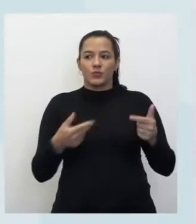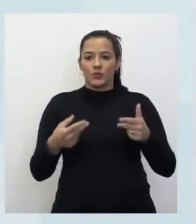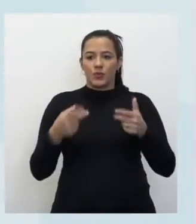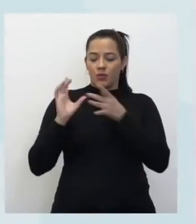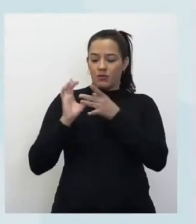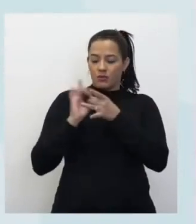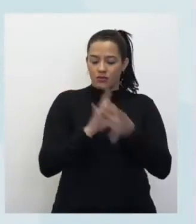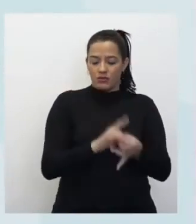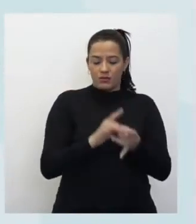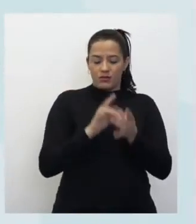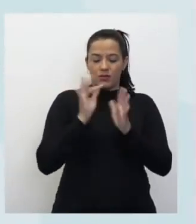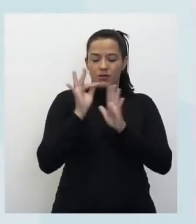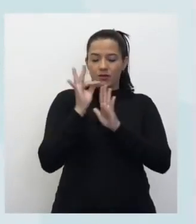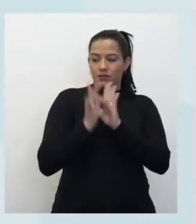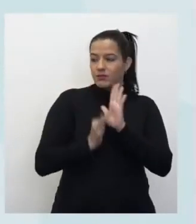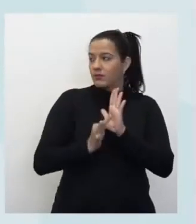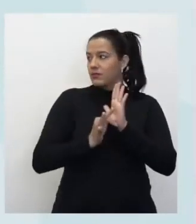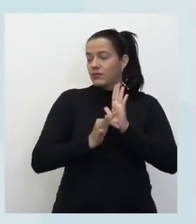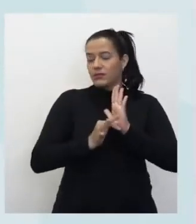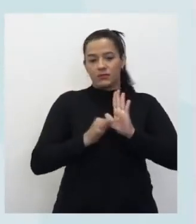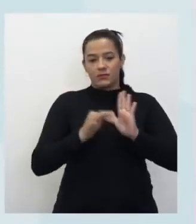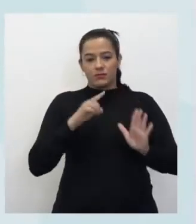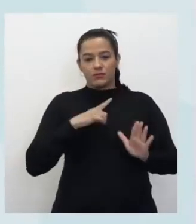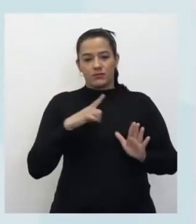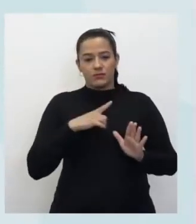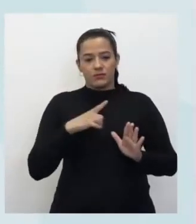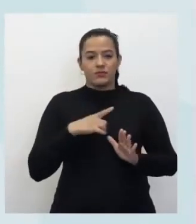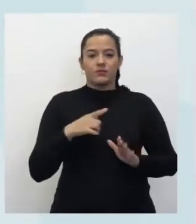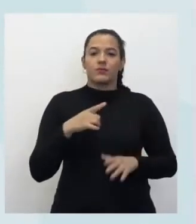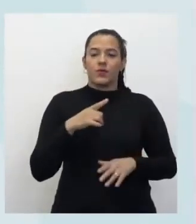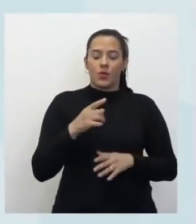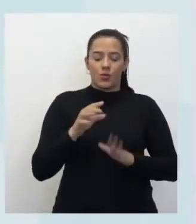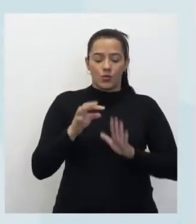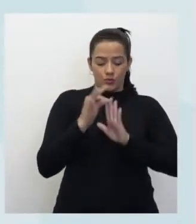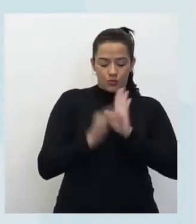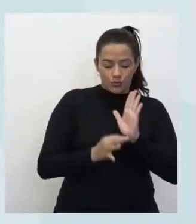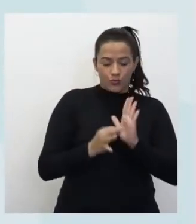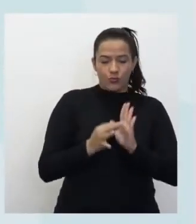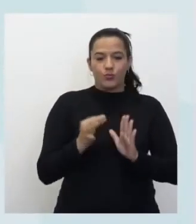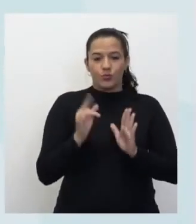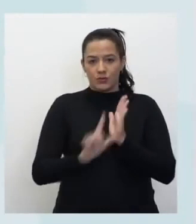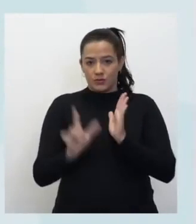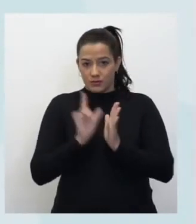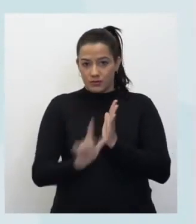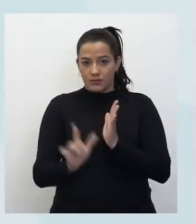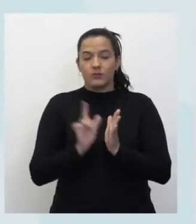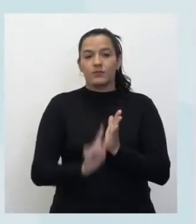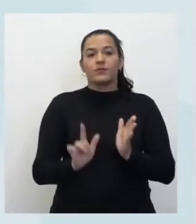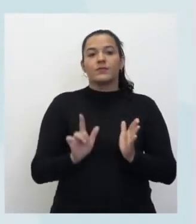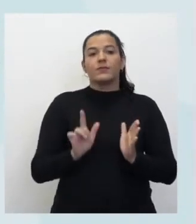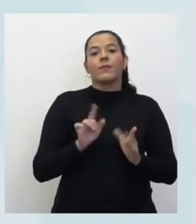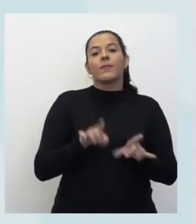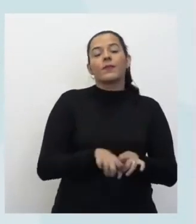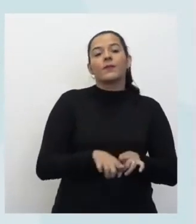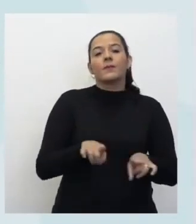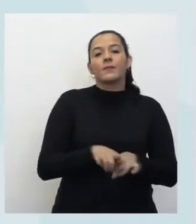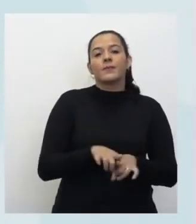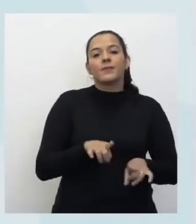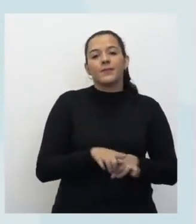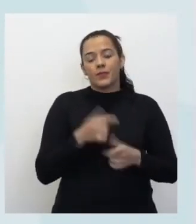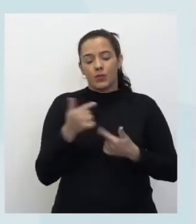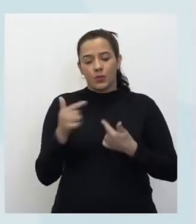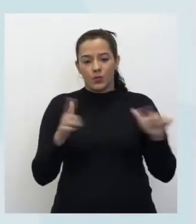intertextualidade, referências, alusões, retomadas, entre os textos literários, entre estes textos literários e